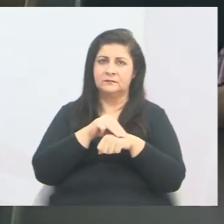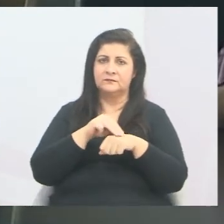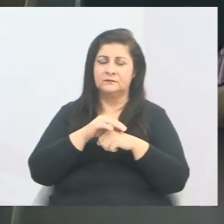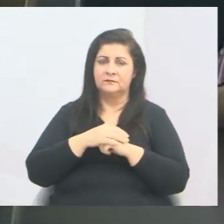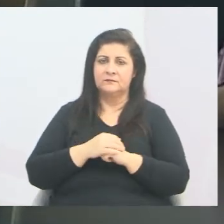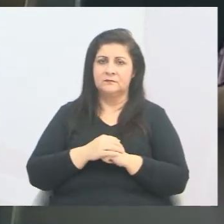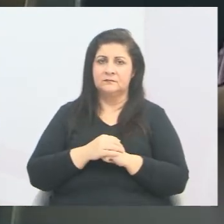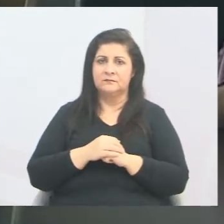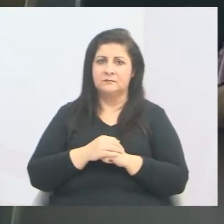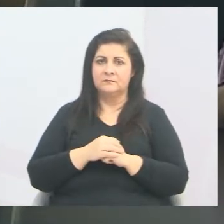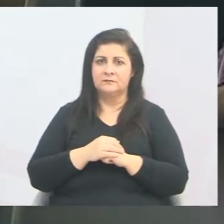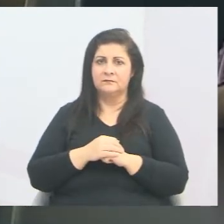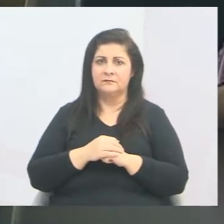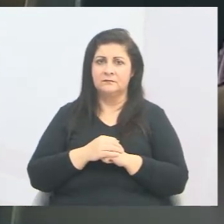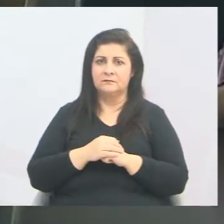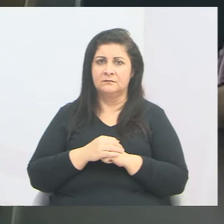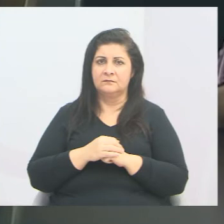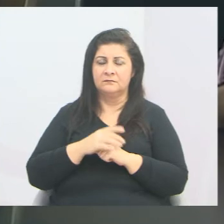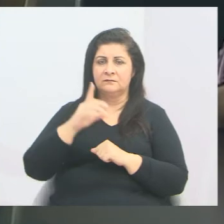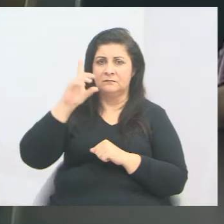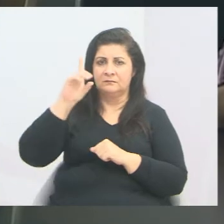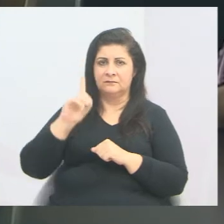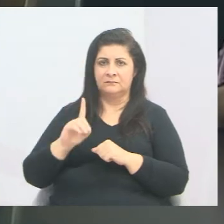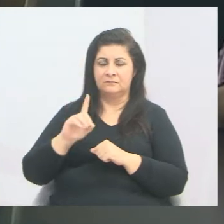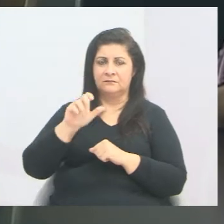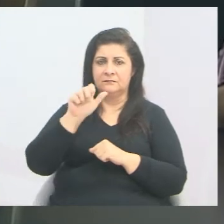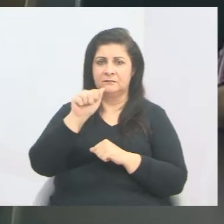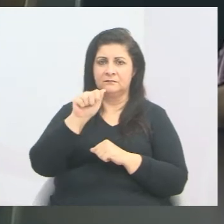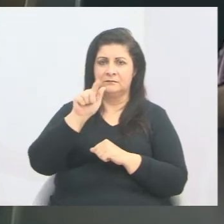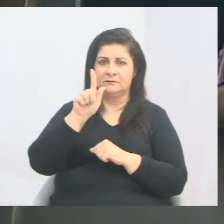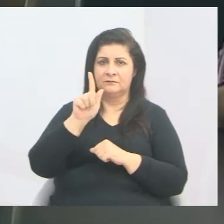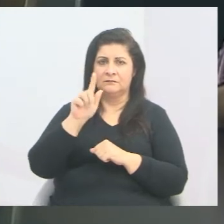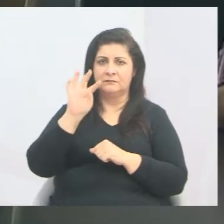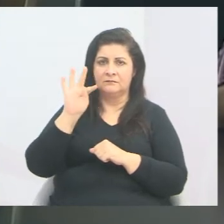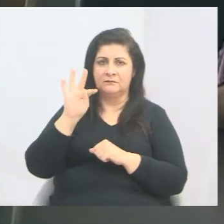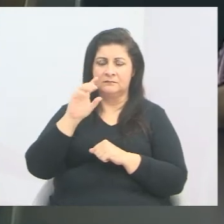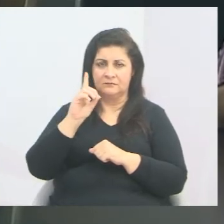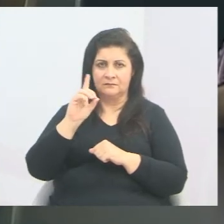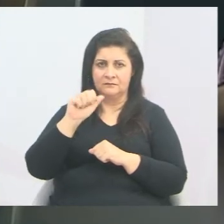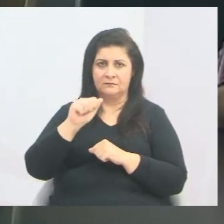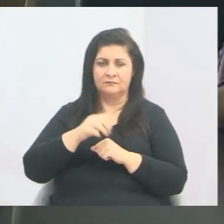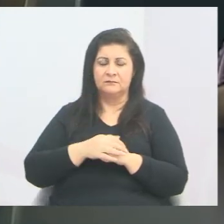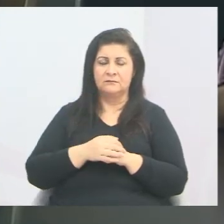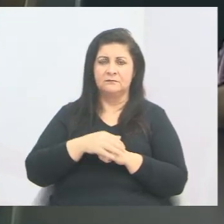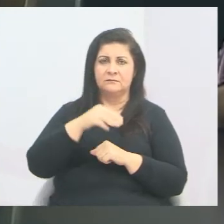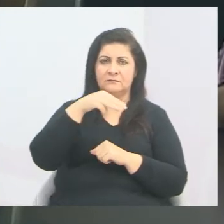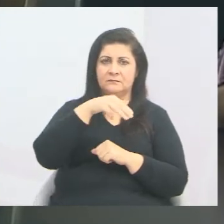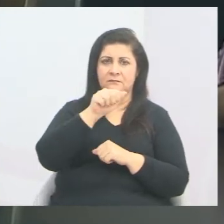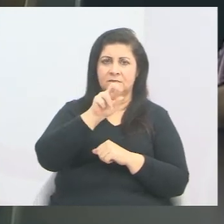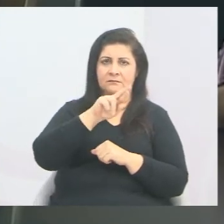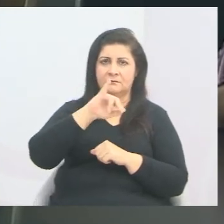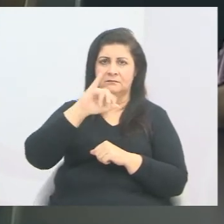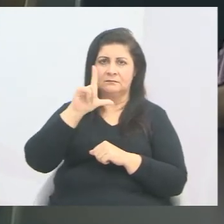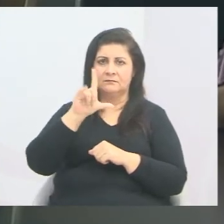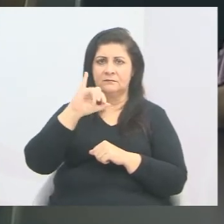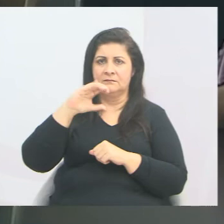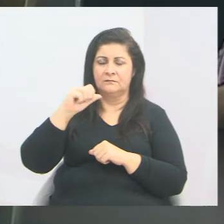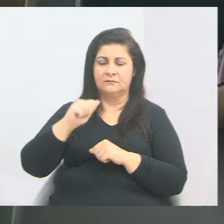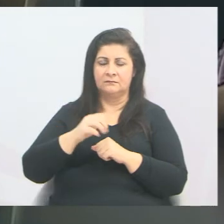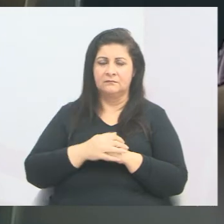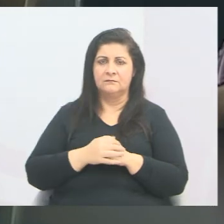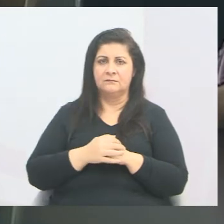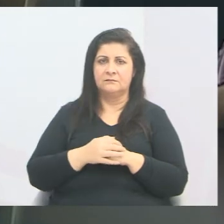com a diretora Águida, da Secretaria de Saúde, com a Marília, consegui, através